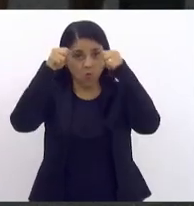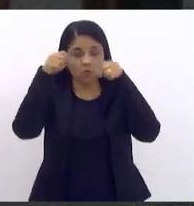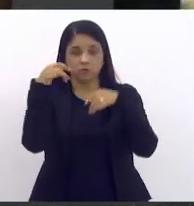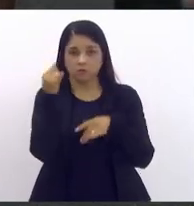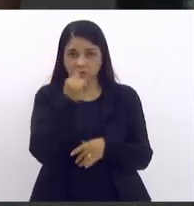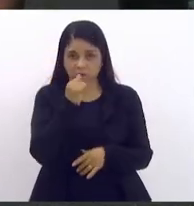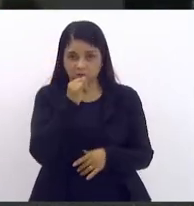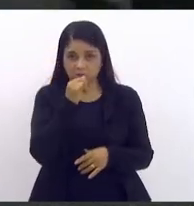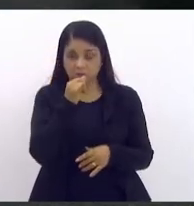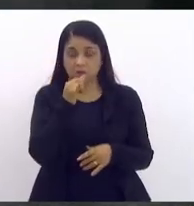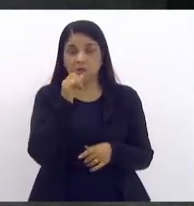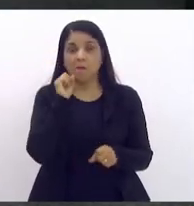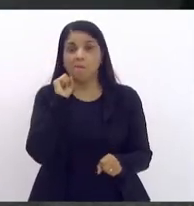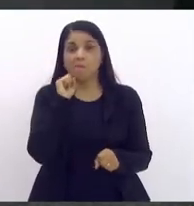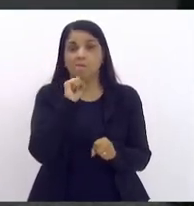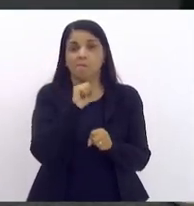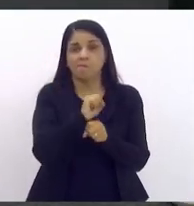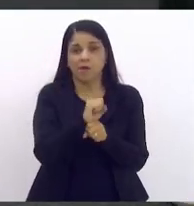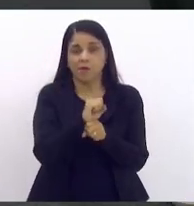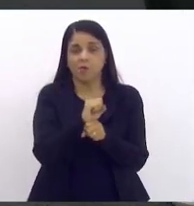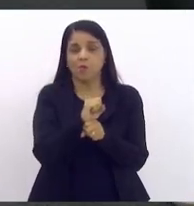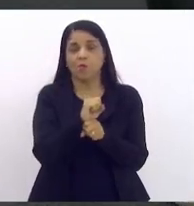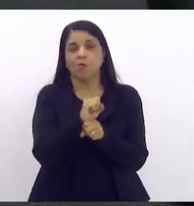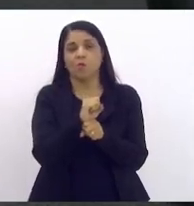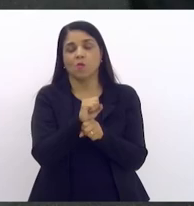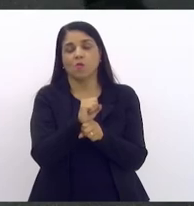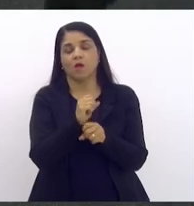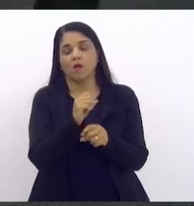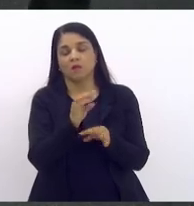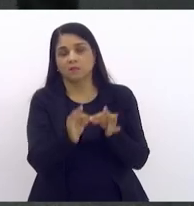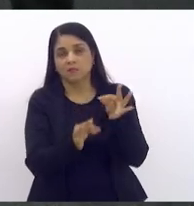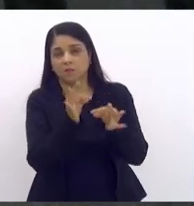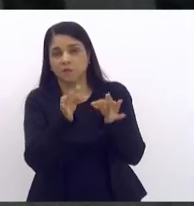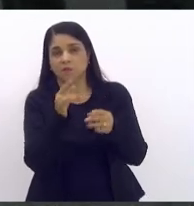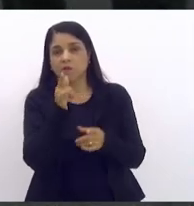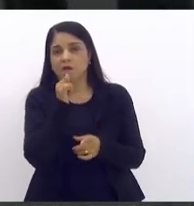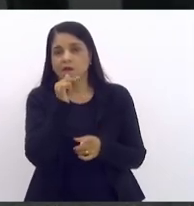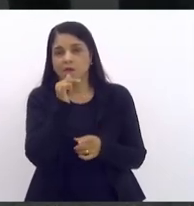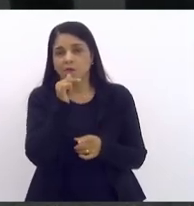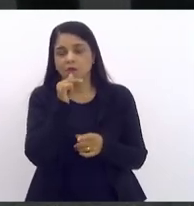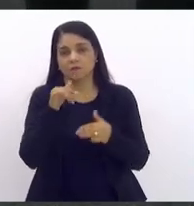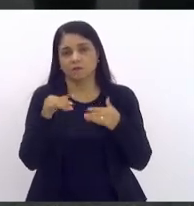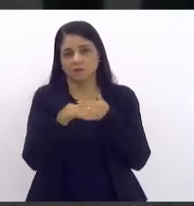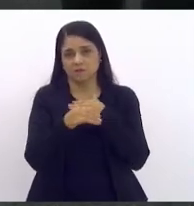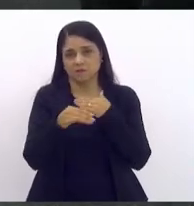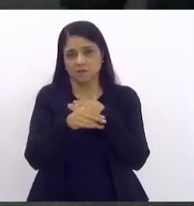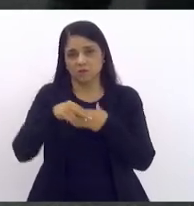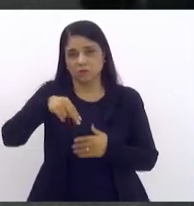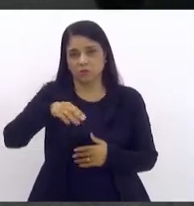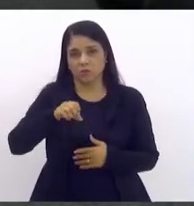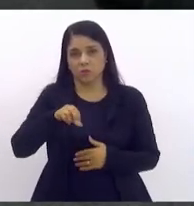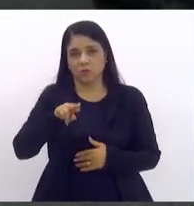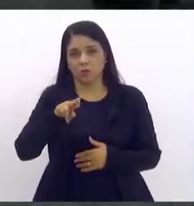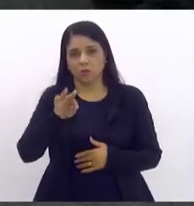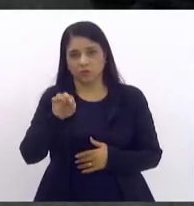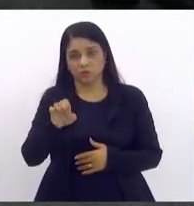paralisou temporariamente as estações de tratamento de água das cidades do Norte e Noroeste, operadas pela